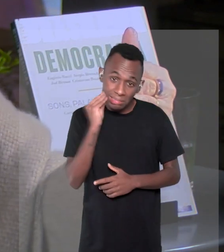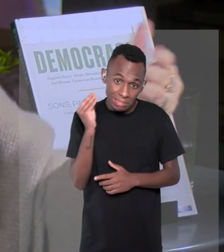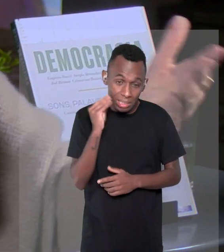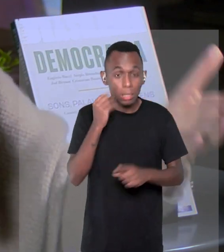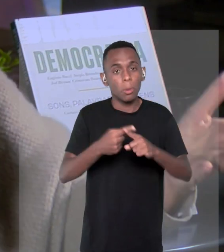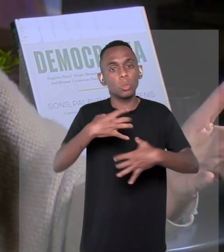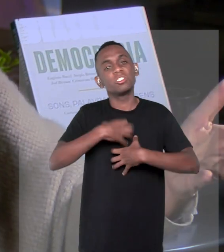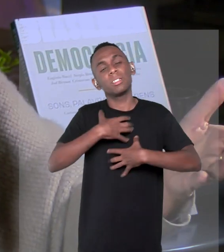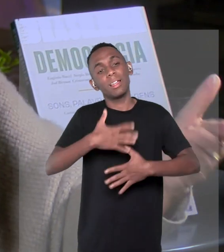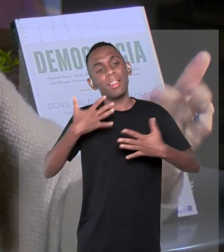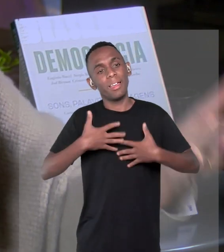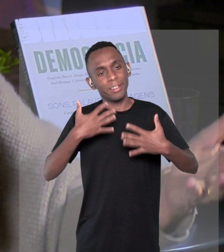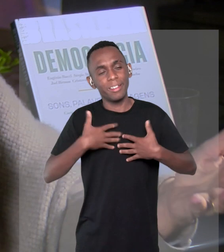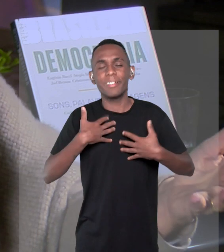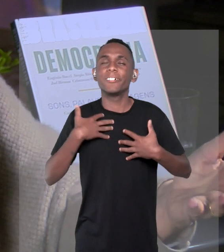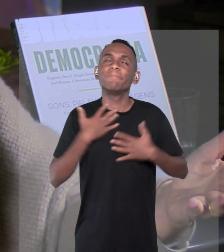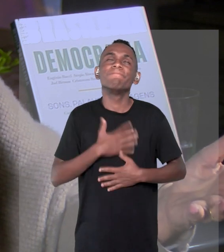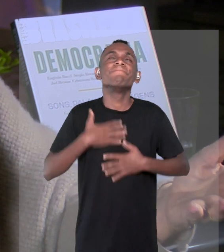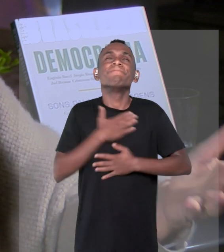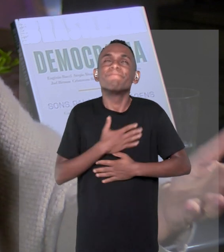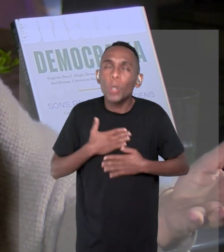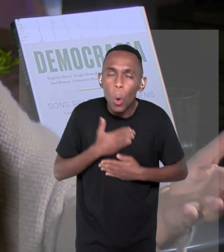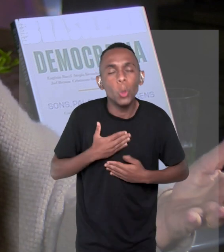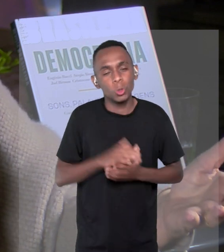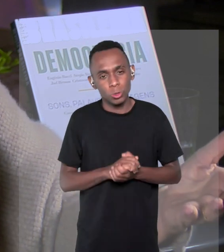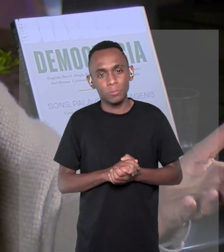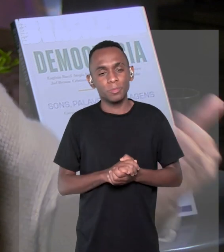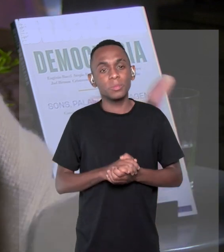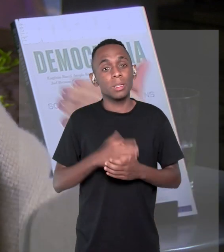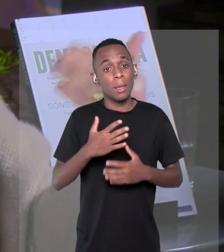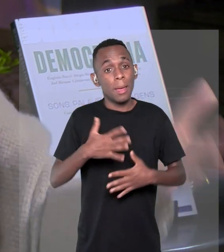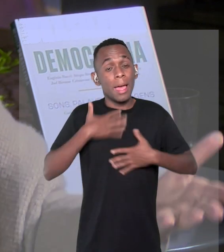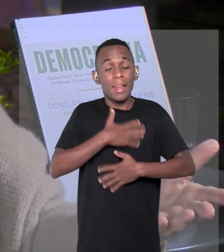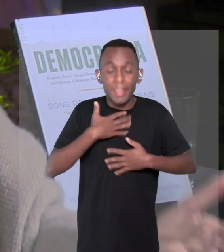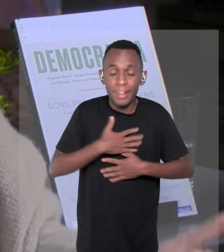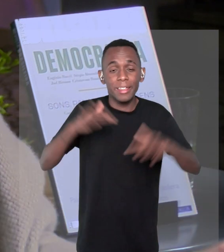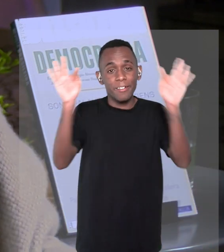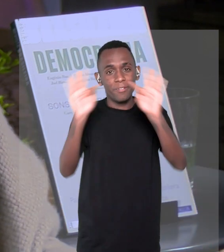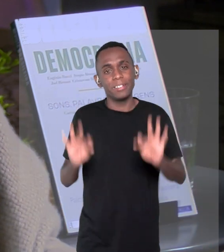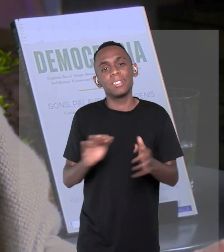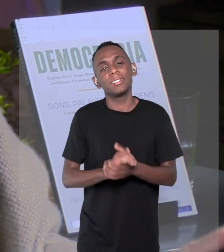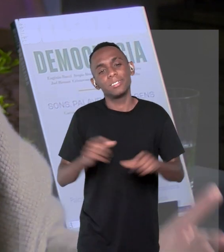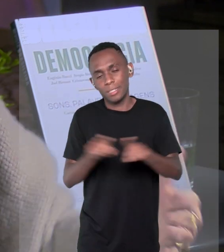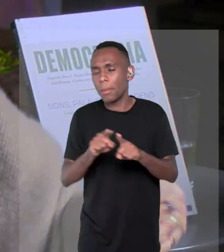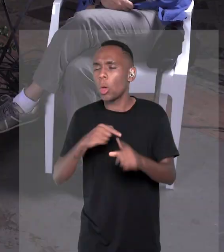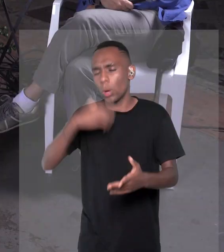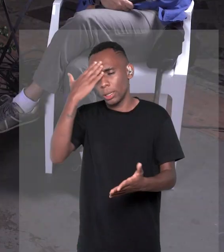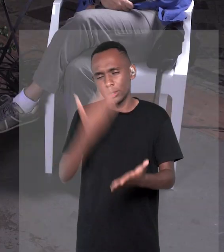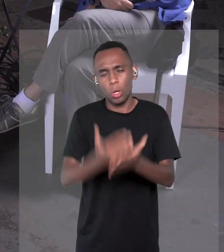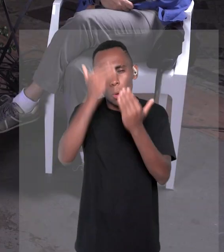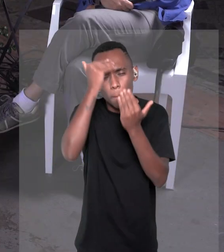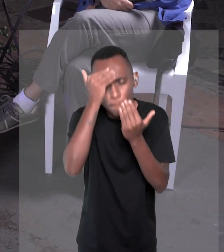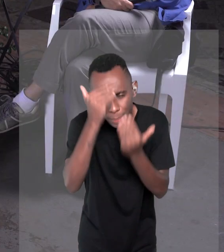se houver público para esse recado, viu, Celso? Se houver um público para receber esse recado, e se